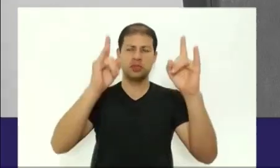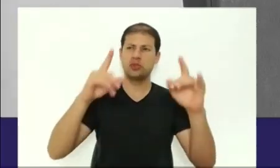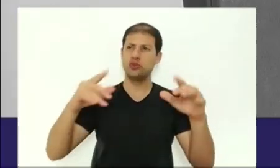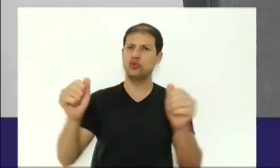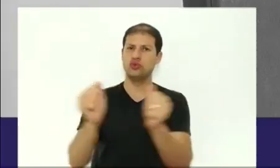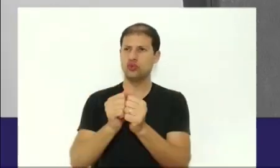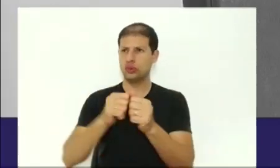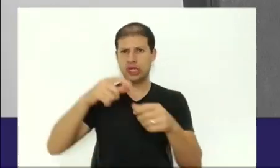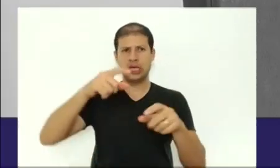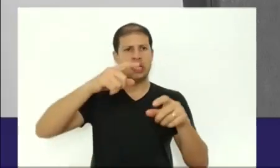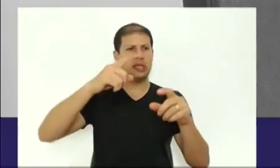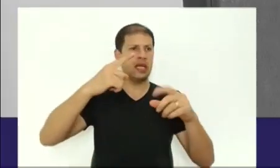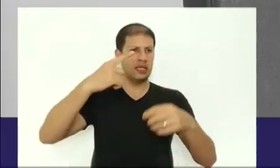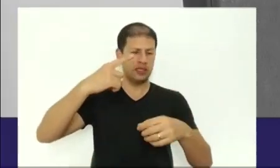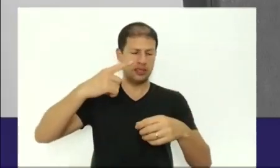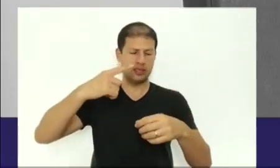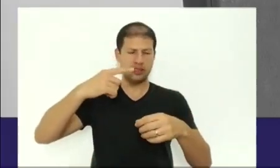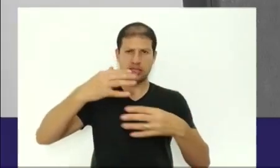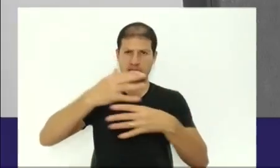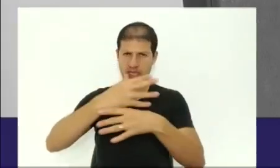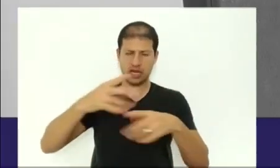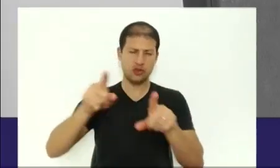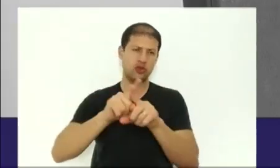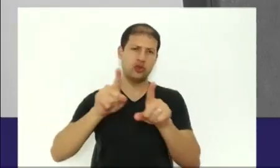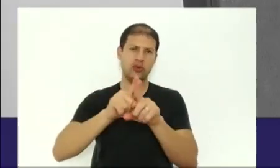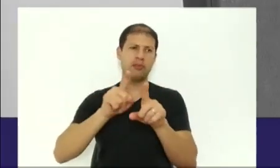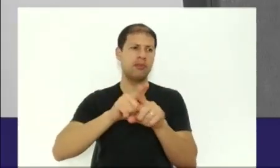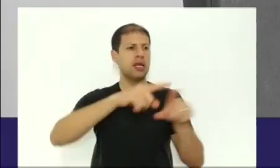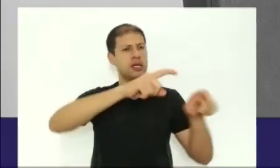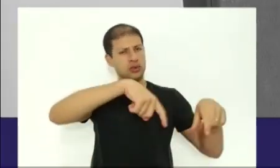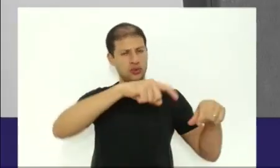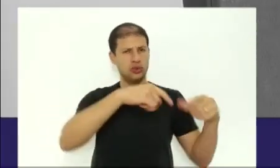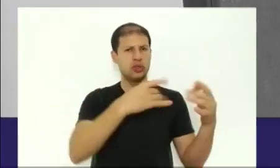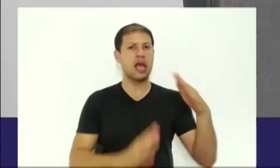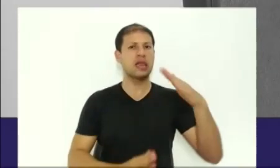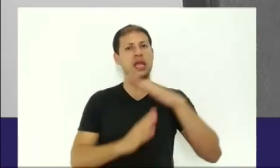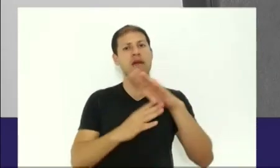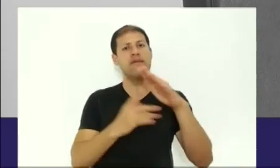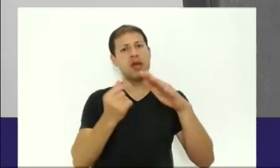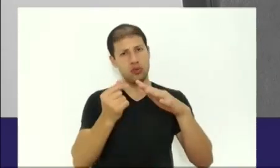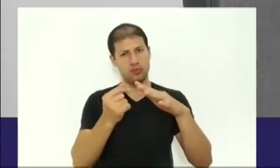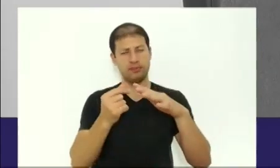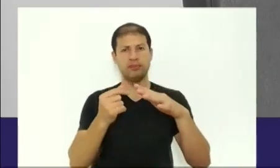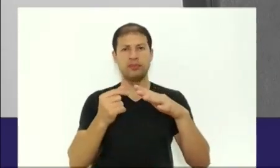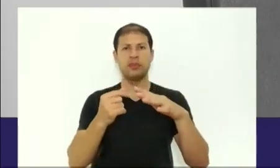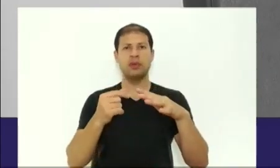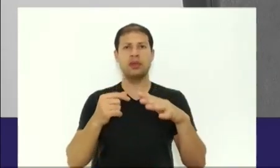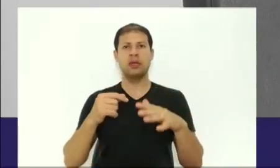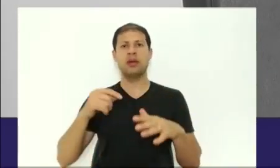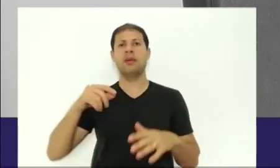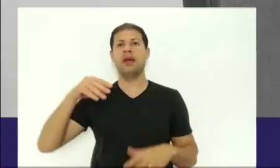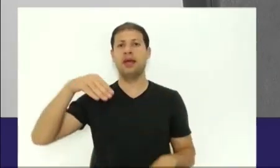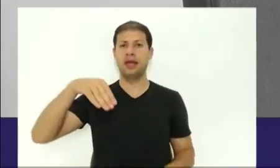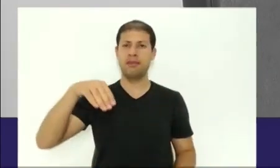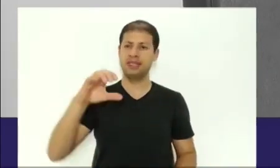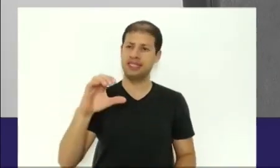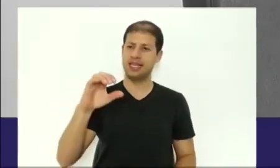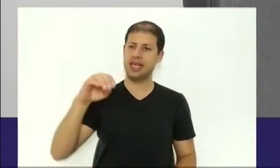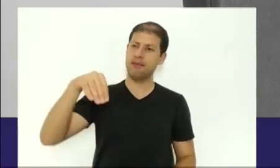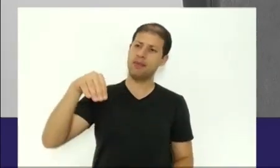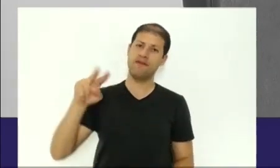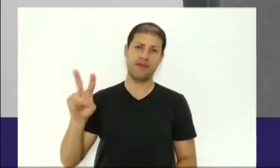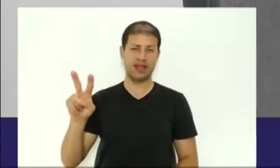no campo, até um determinado valor. Para serem atendidas pelo MCMV, as